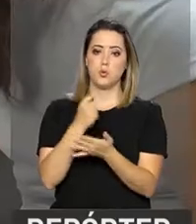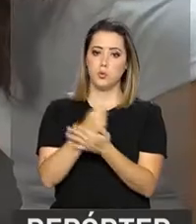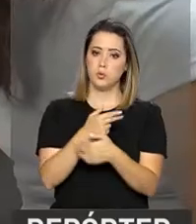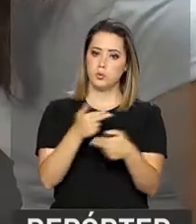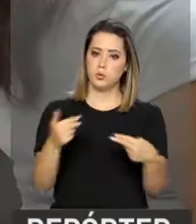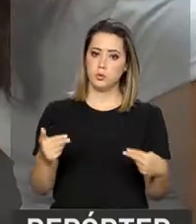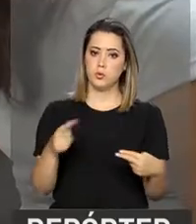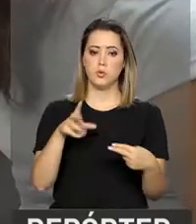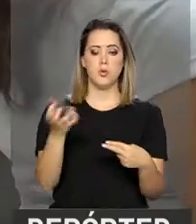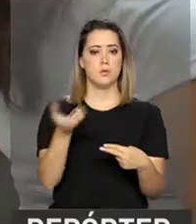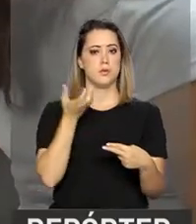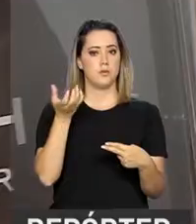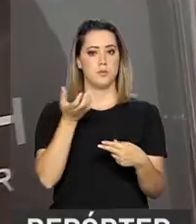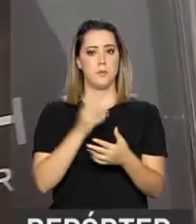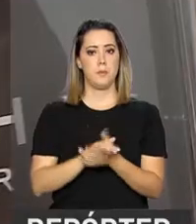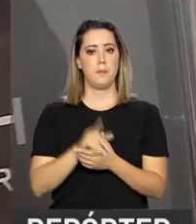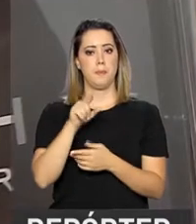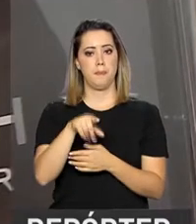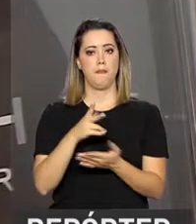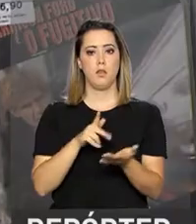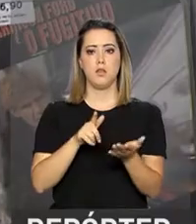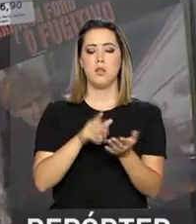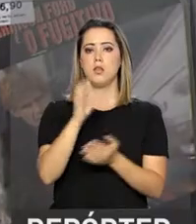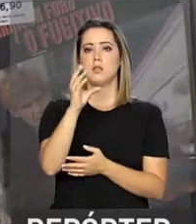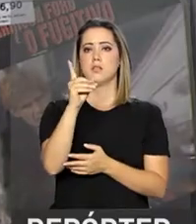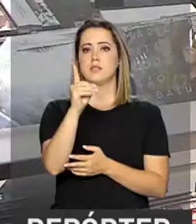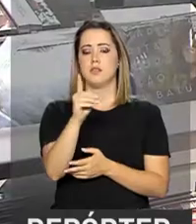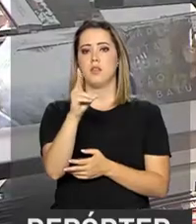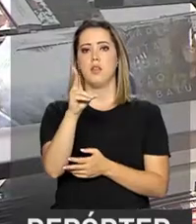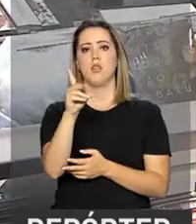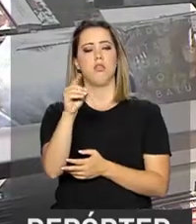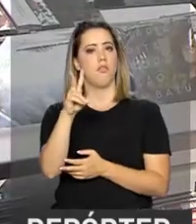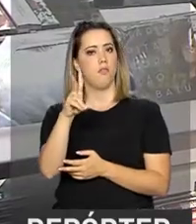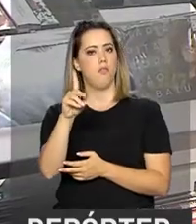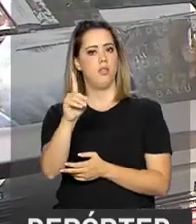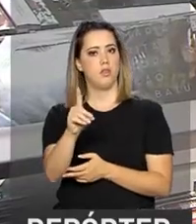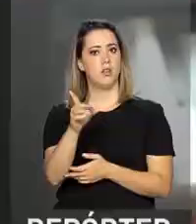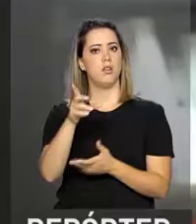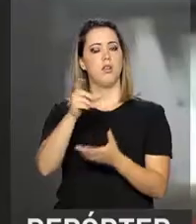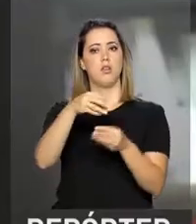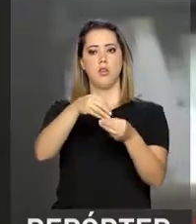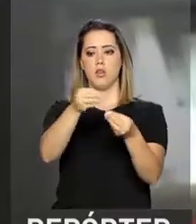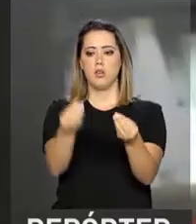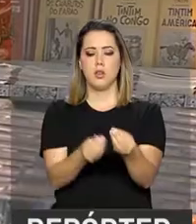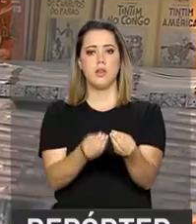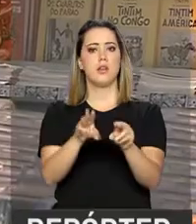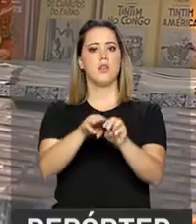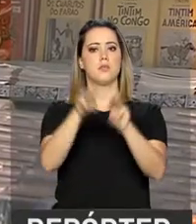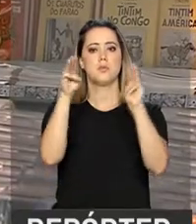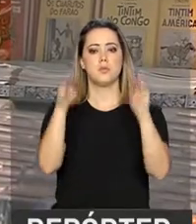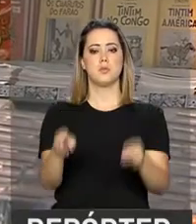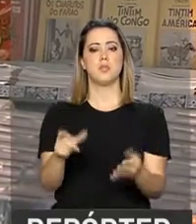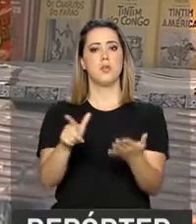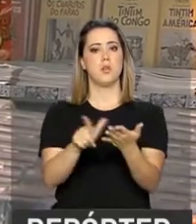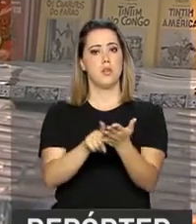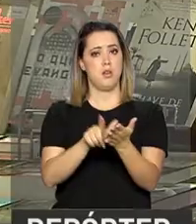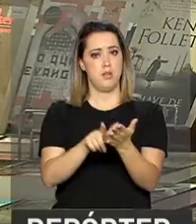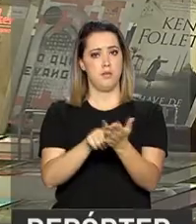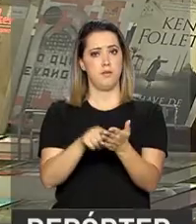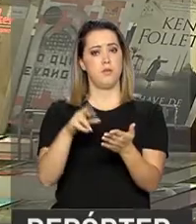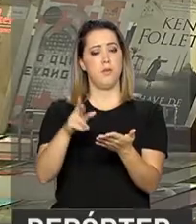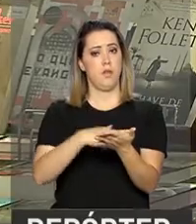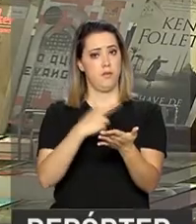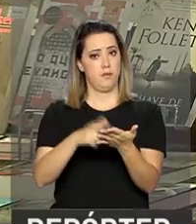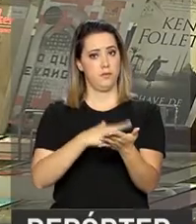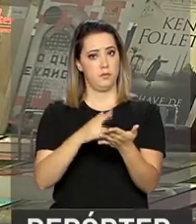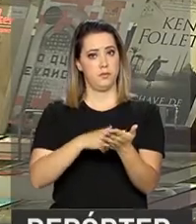bem cultural que desejar, desde CDs, DVDs, ingressos para museus, até livros, revistas e jornais. O